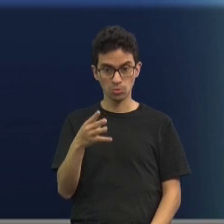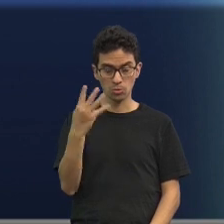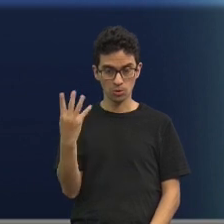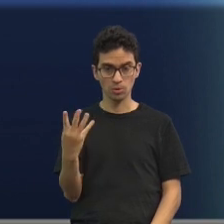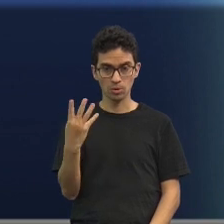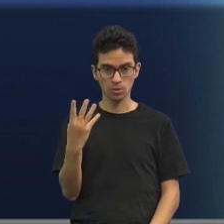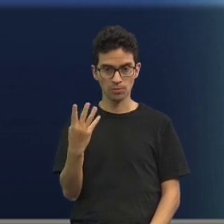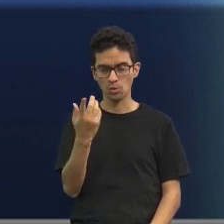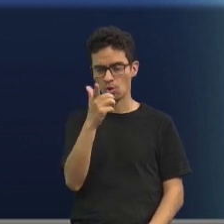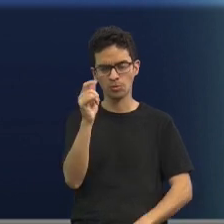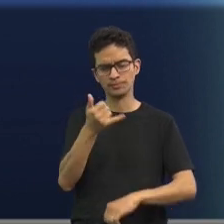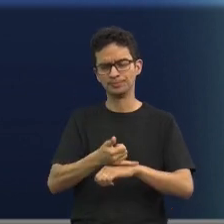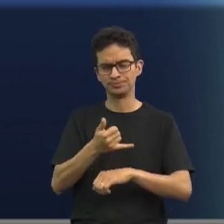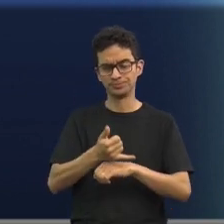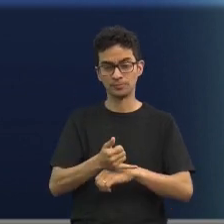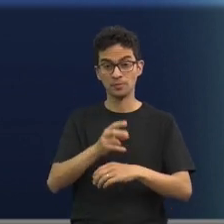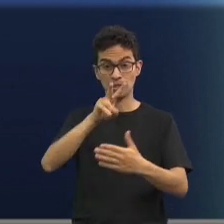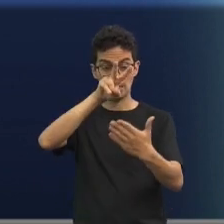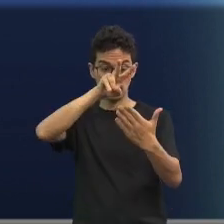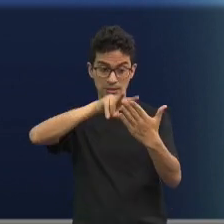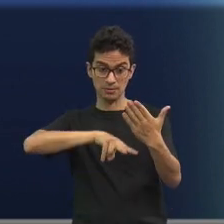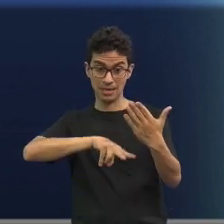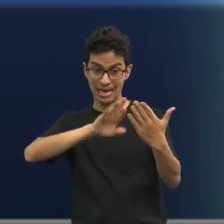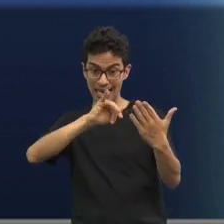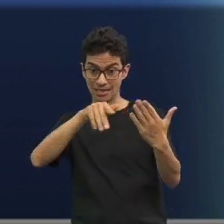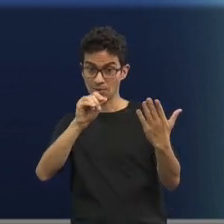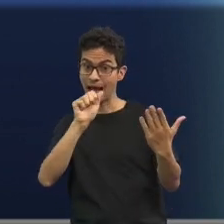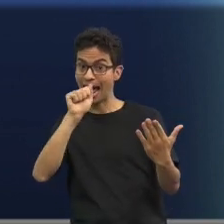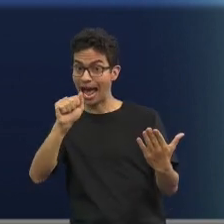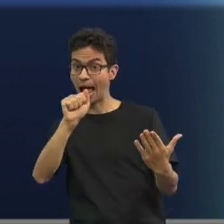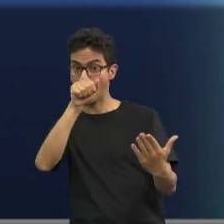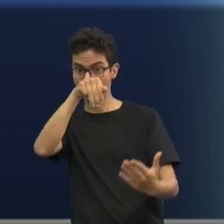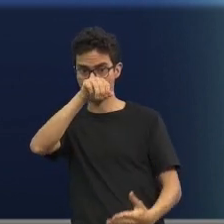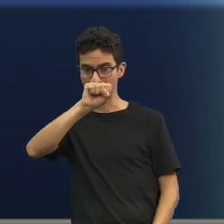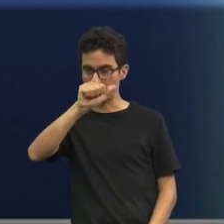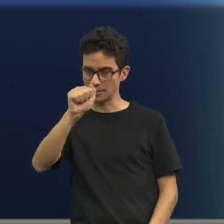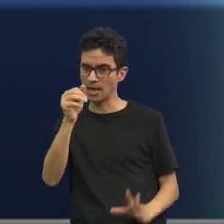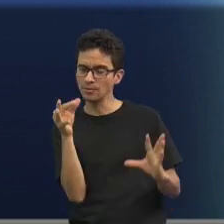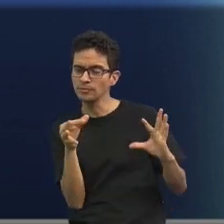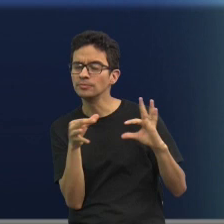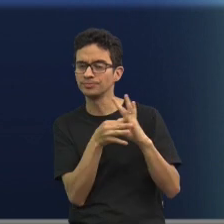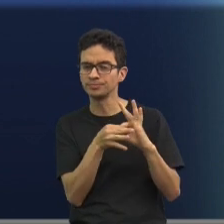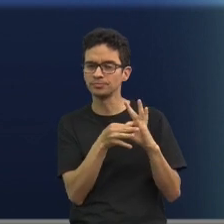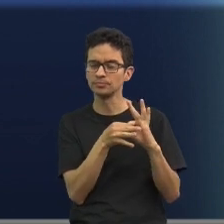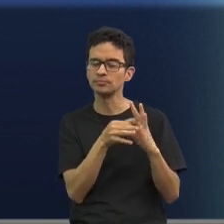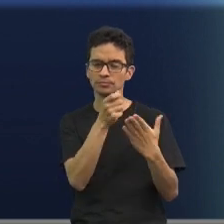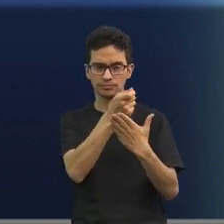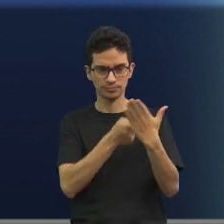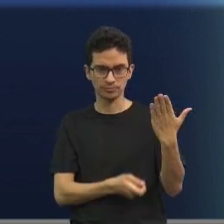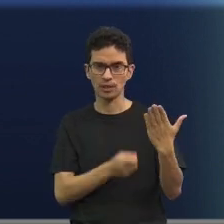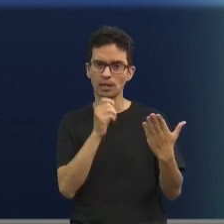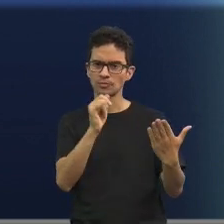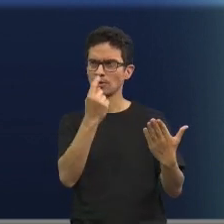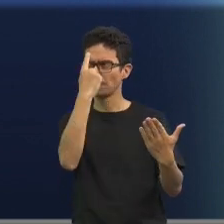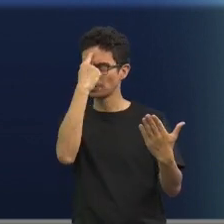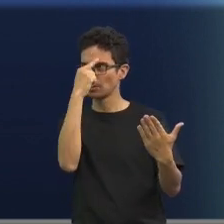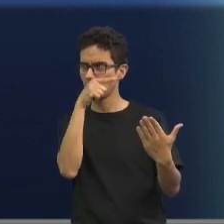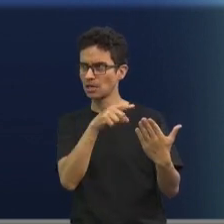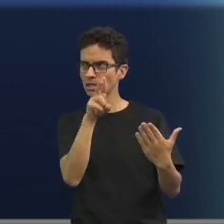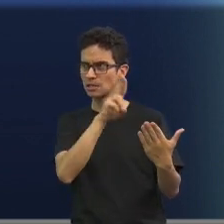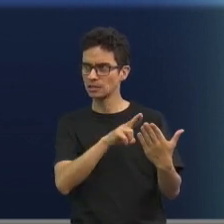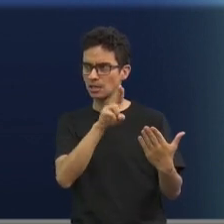leitura correta é que em relação à massa como está no texto se você utilizar essa relação em relação